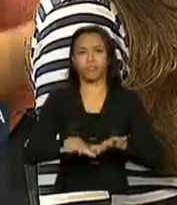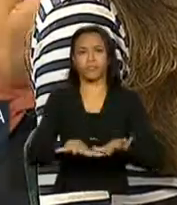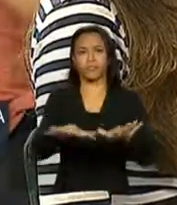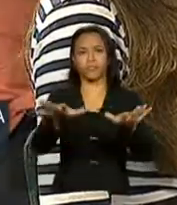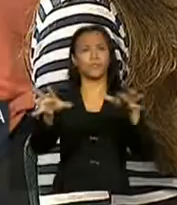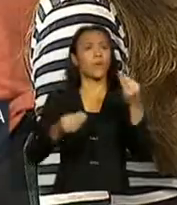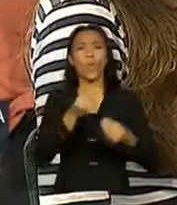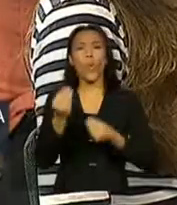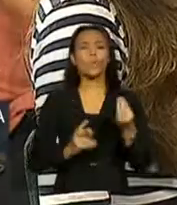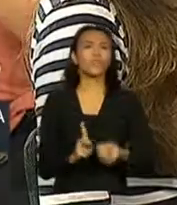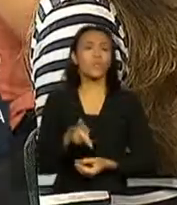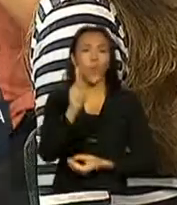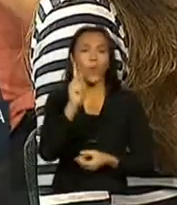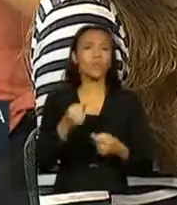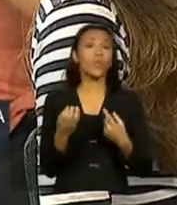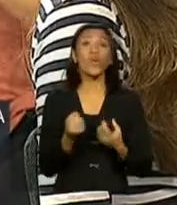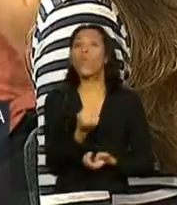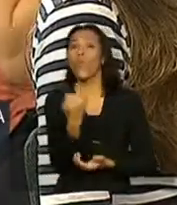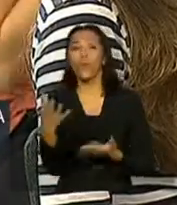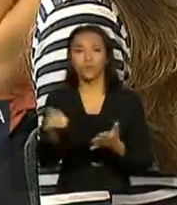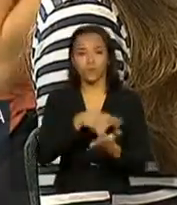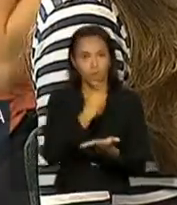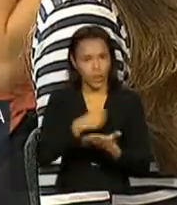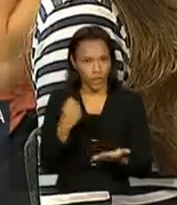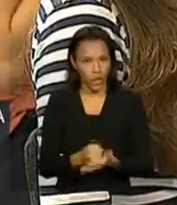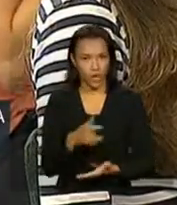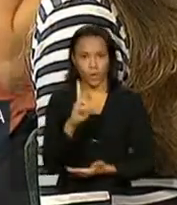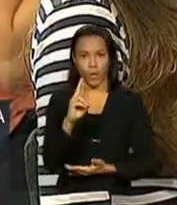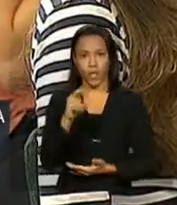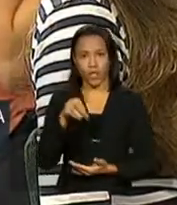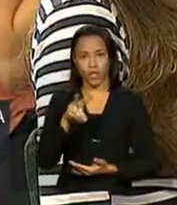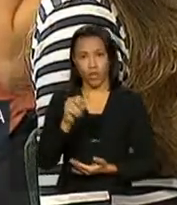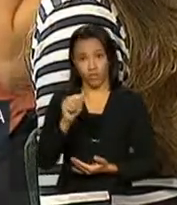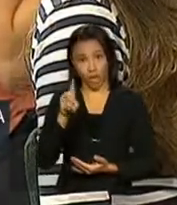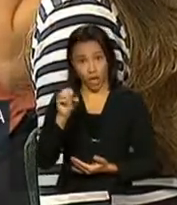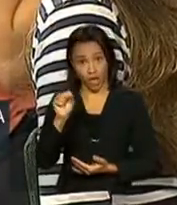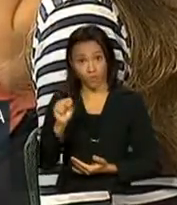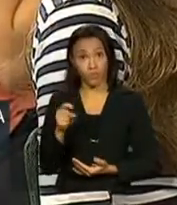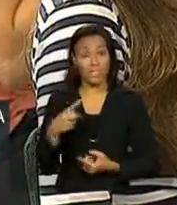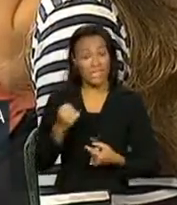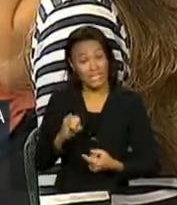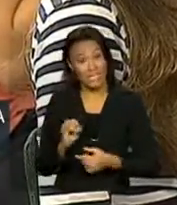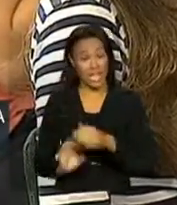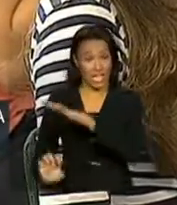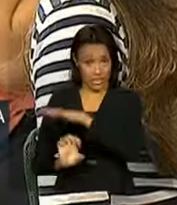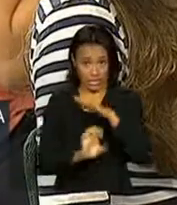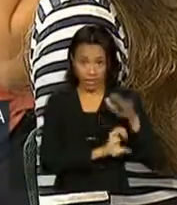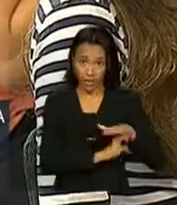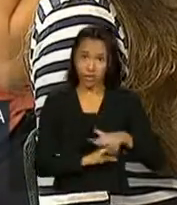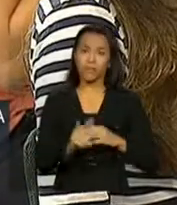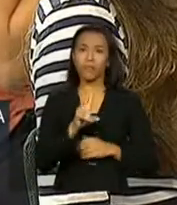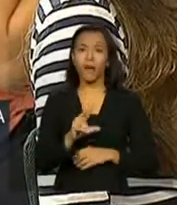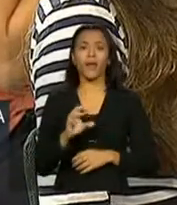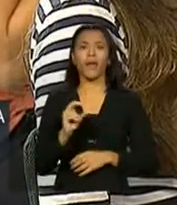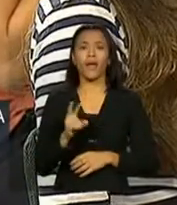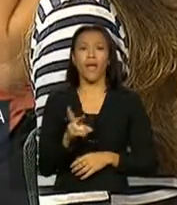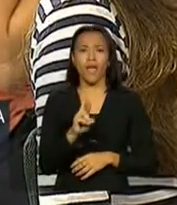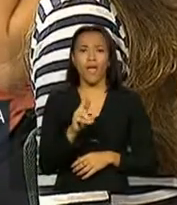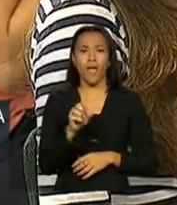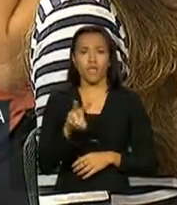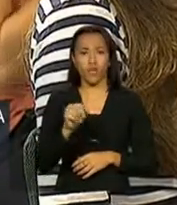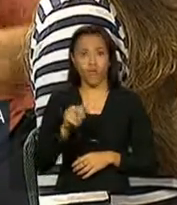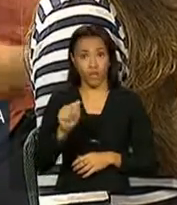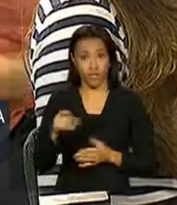falando, quantos contratos vão ser renovados, e por favor, se essas empresas, para renovarem